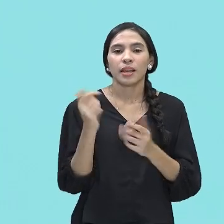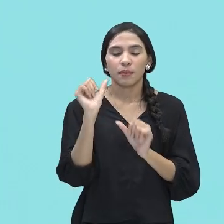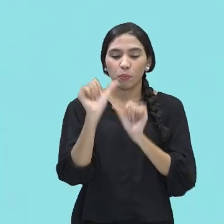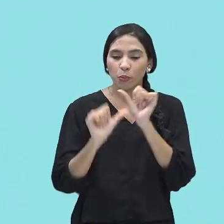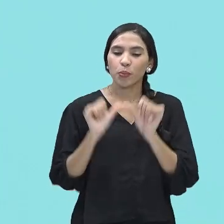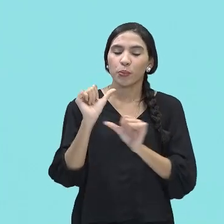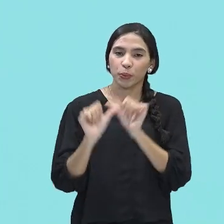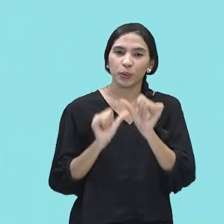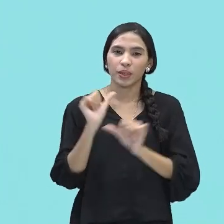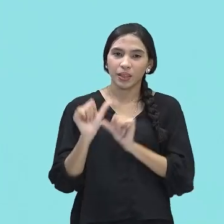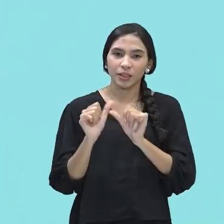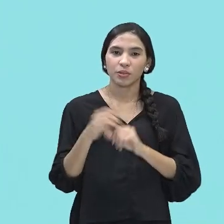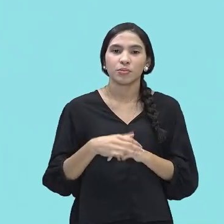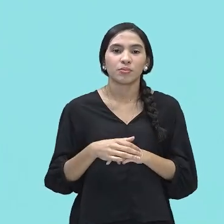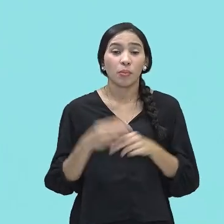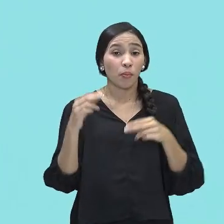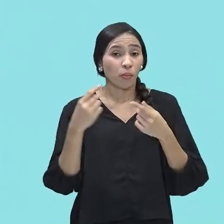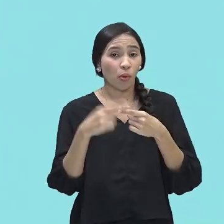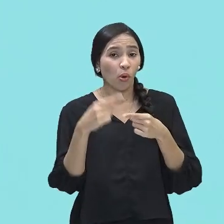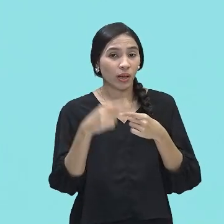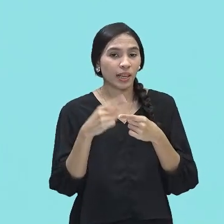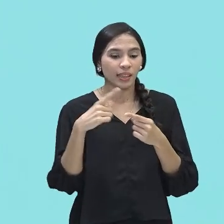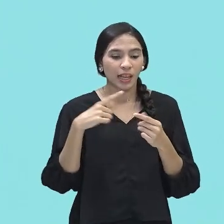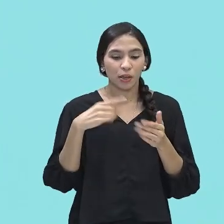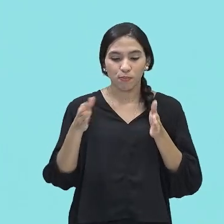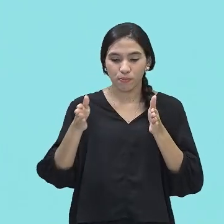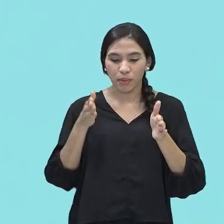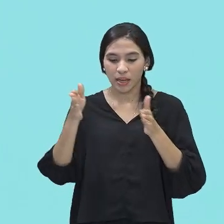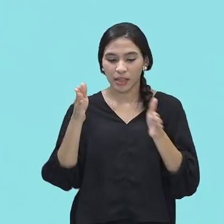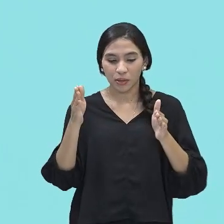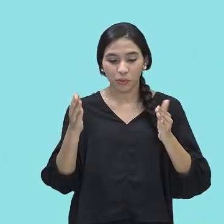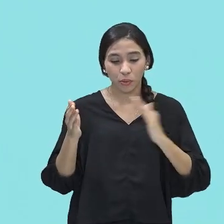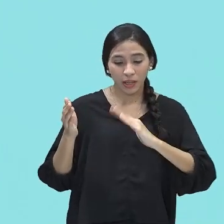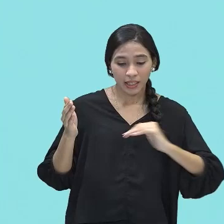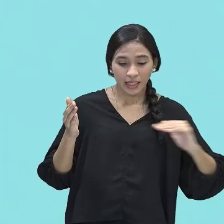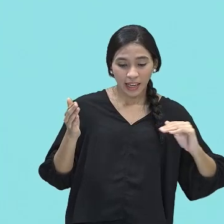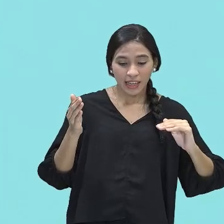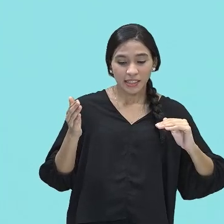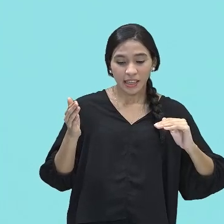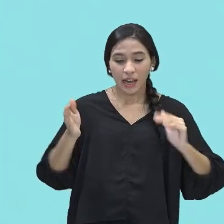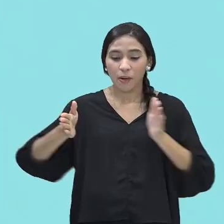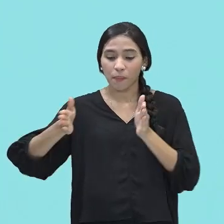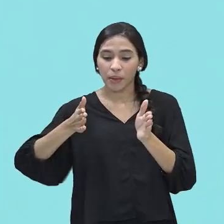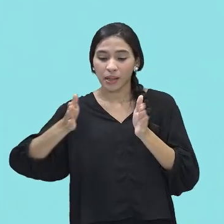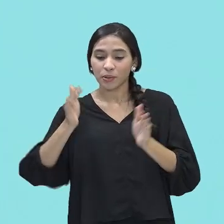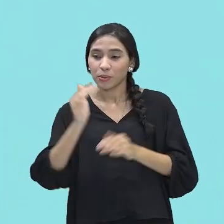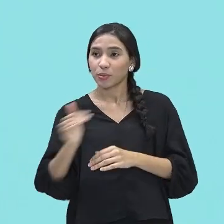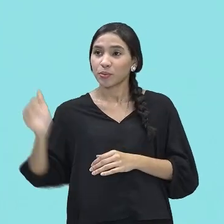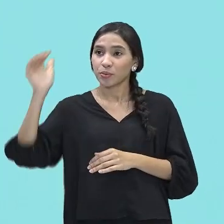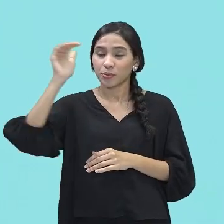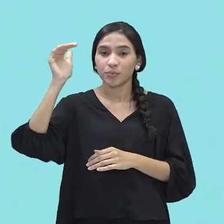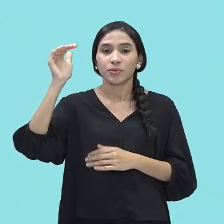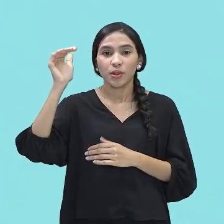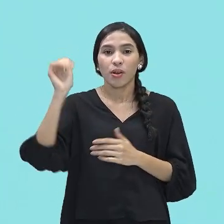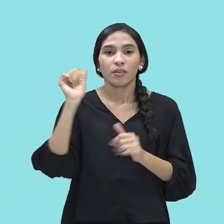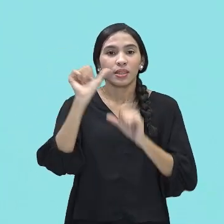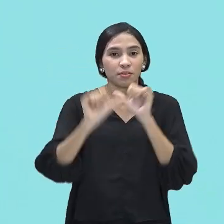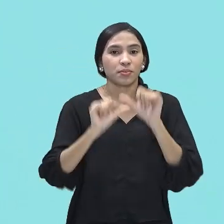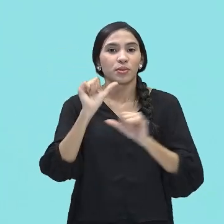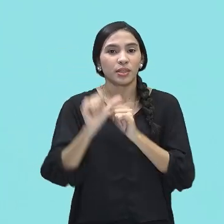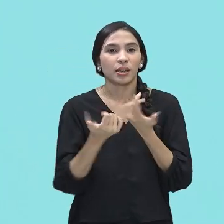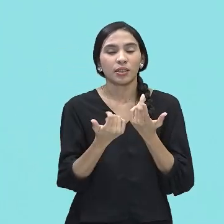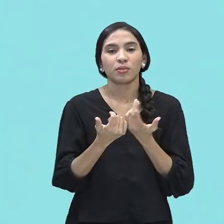alterando, porque como se fala da infância e depois como ela quer estar agora, né? Oferecendo ali o texto de uma forma de caráter